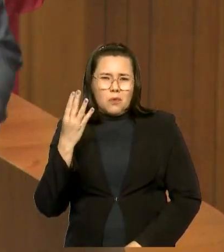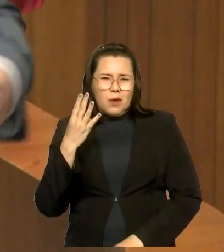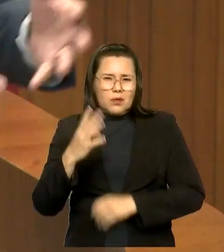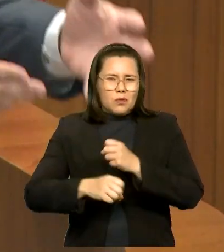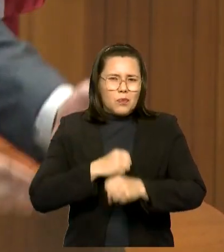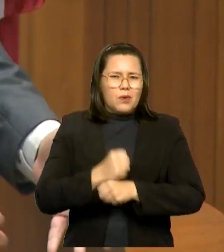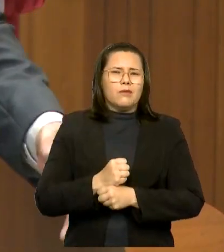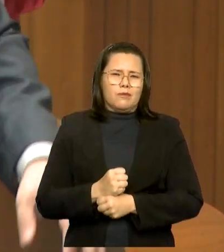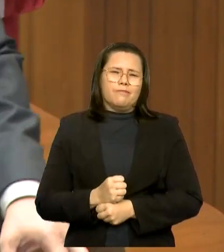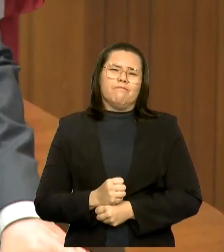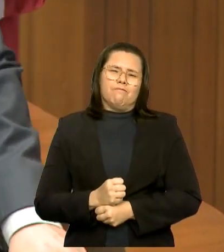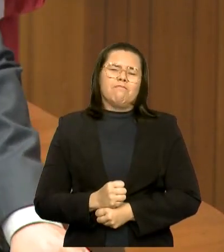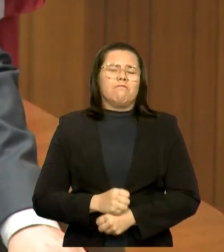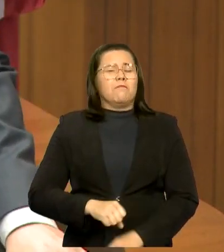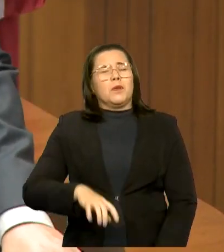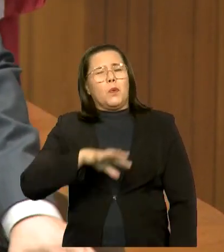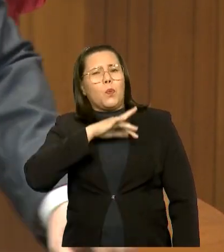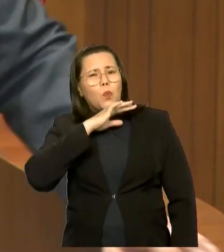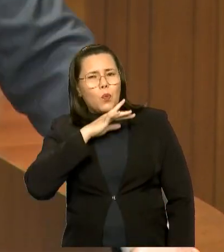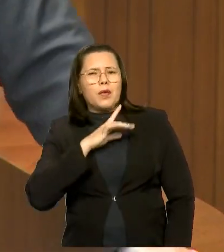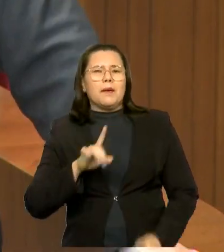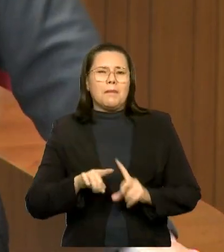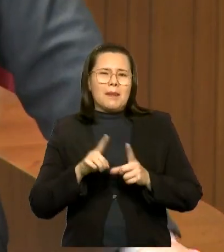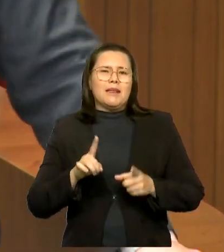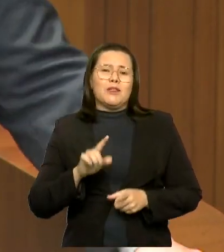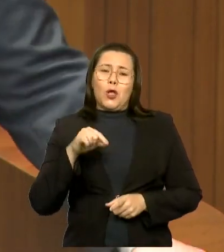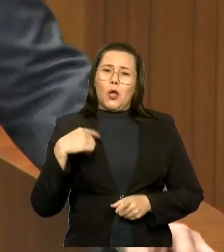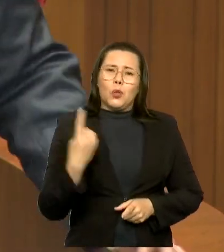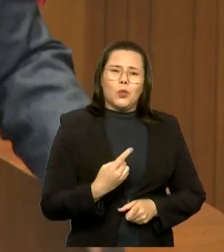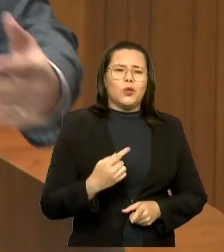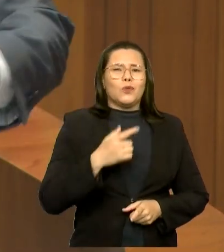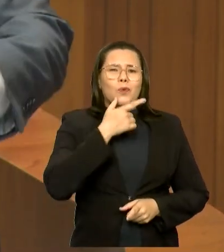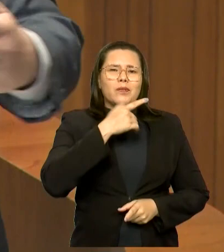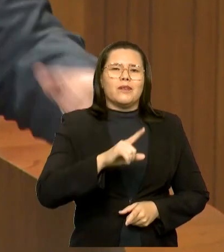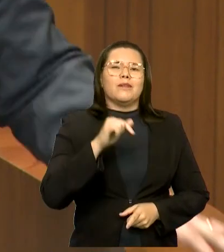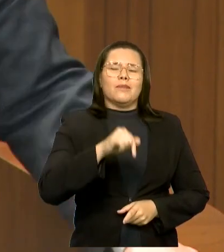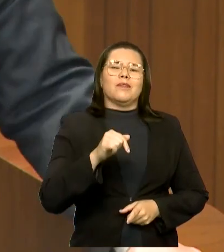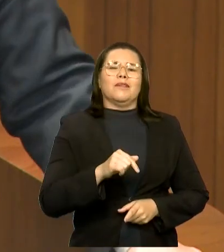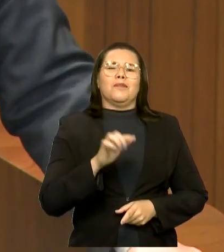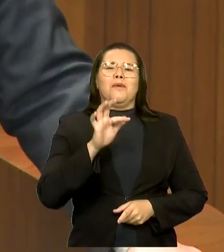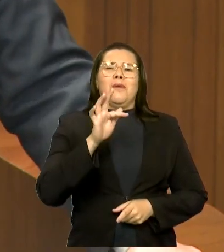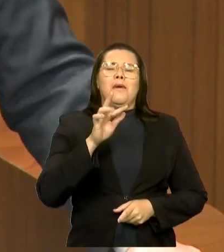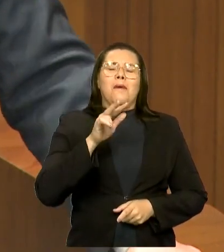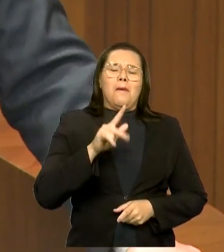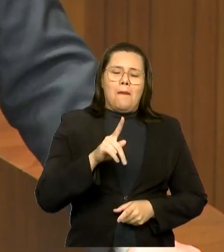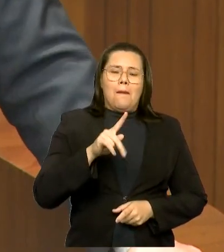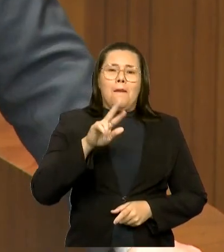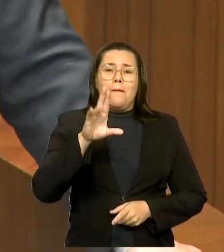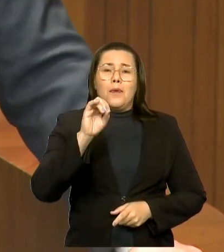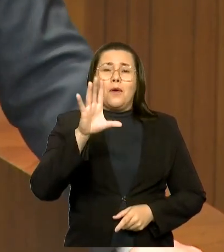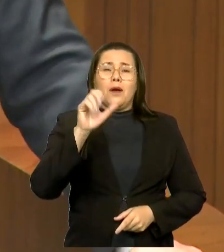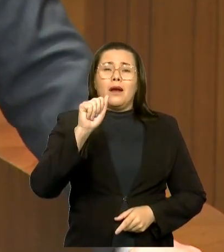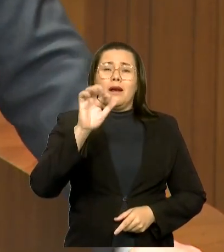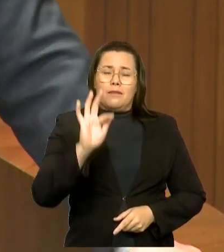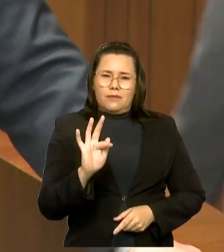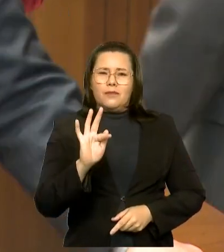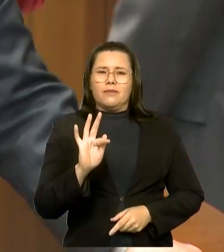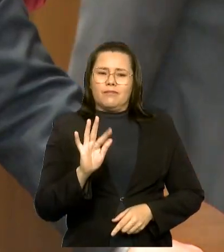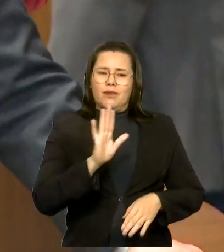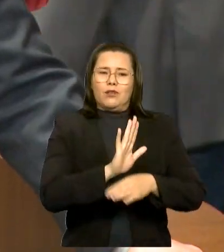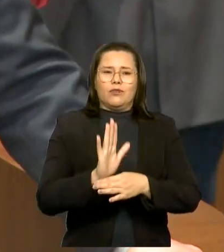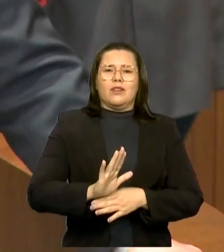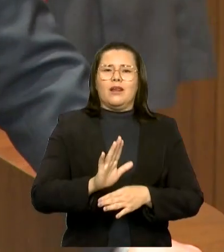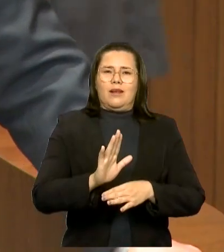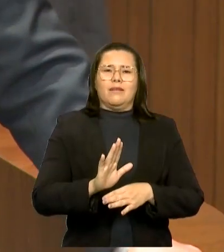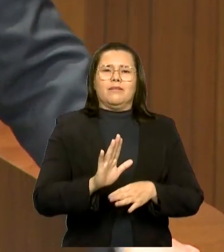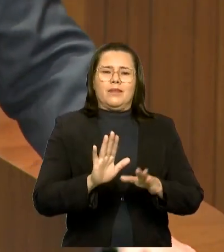construção, quando eu já estava na Secretaria da Agricultura Familiar. Ao lado do governador Flávio Dino, construímos o programa Comida na Mesa, que era exatamente